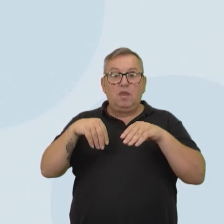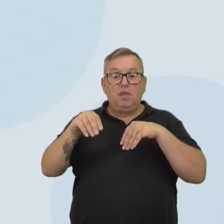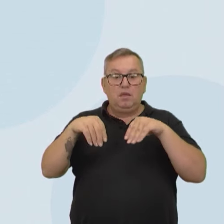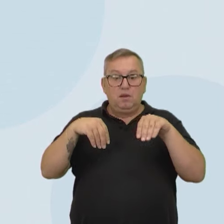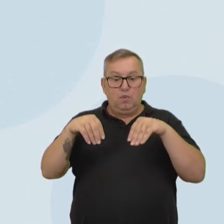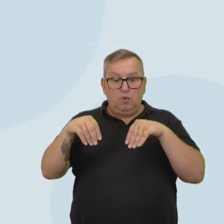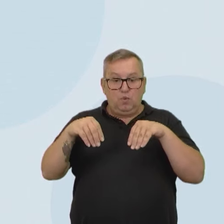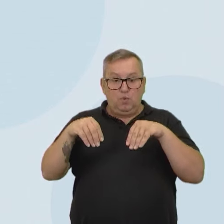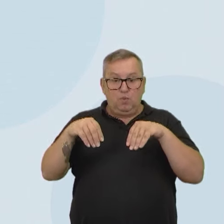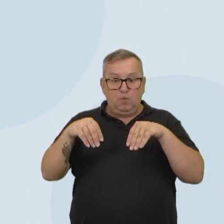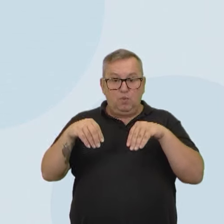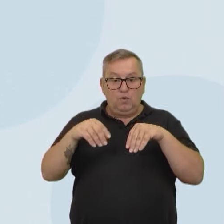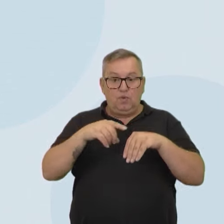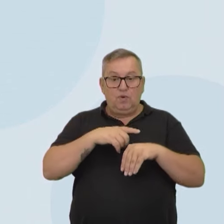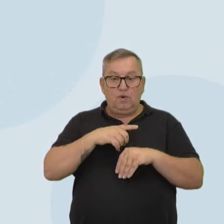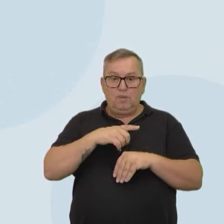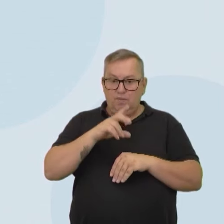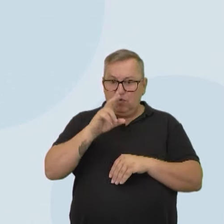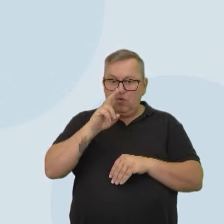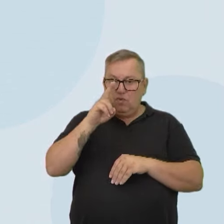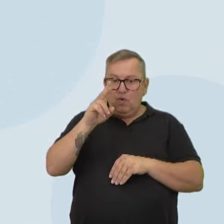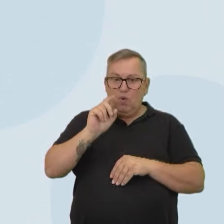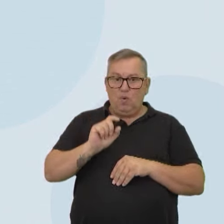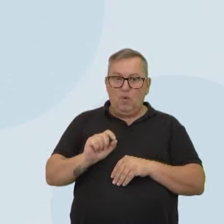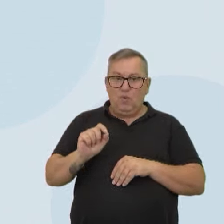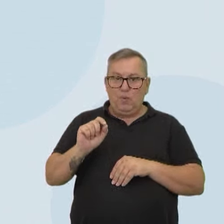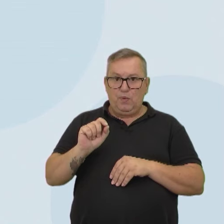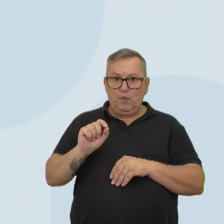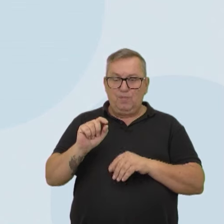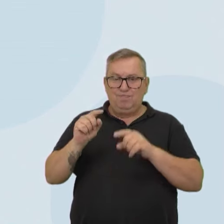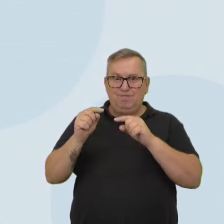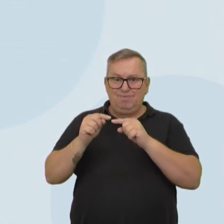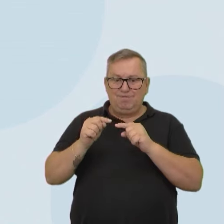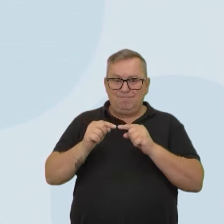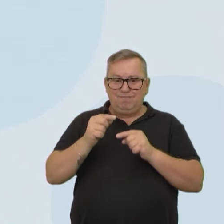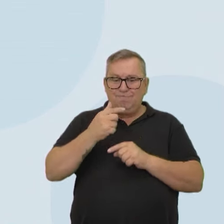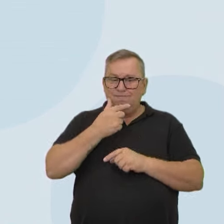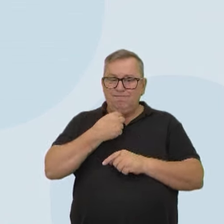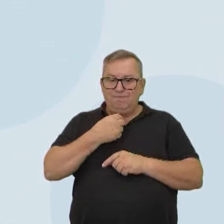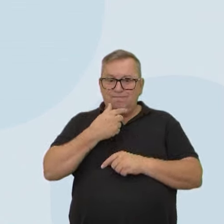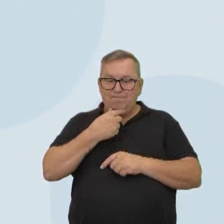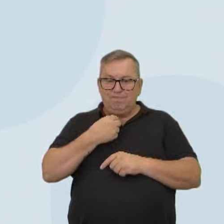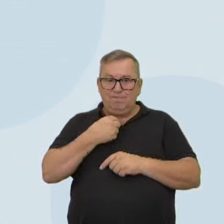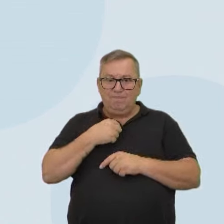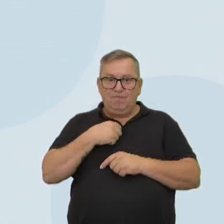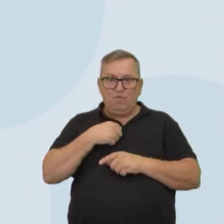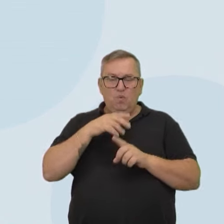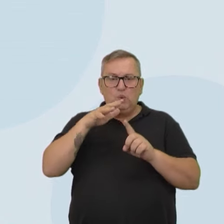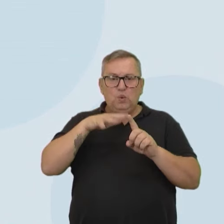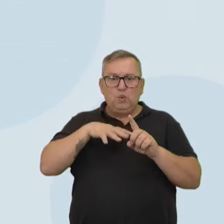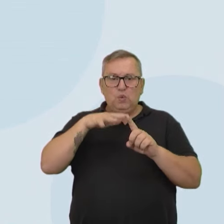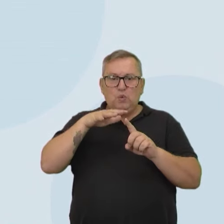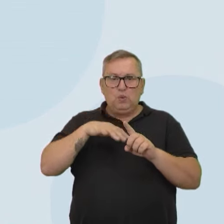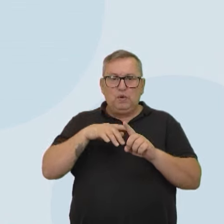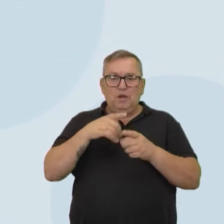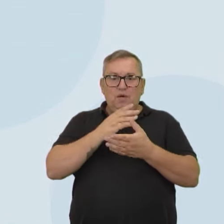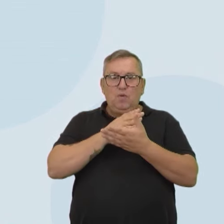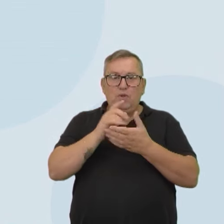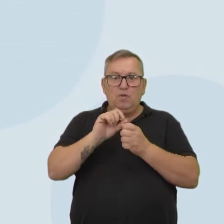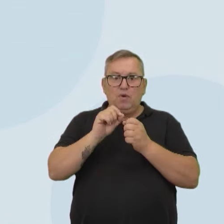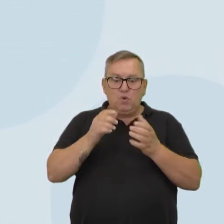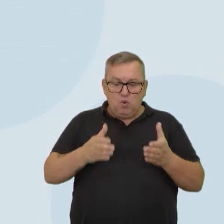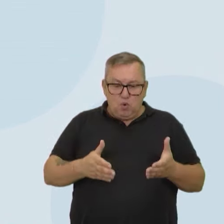momento, né, que a gente tem muito forte essa ligação do homem com o ritual, a partir do momento que ele